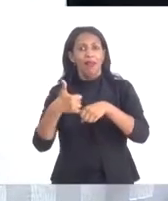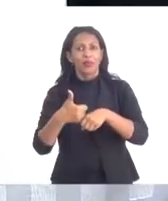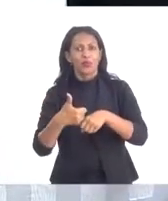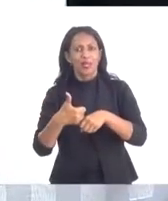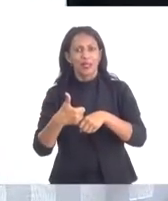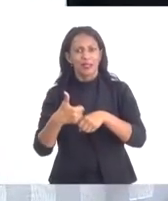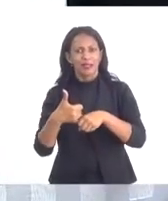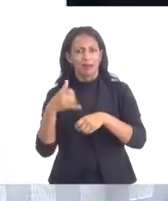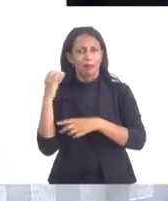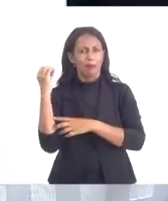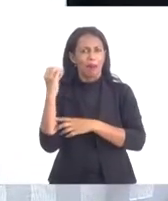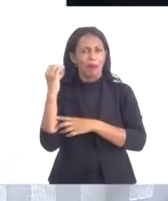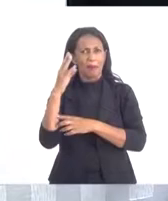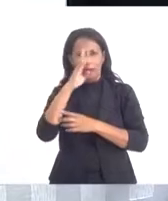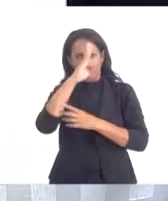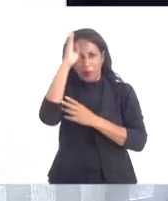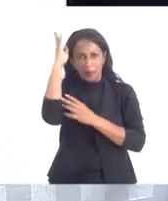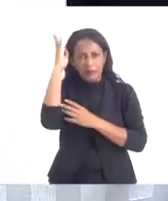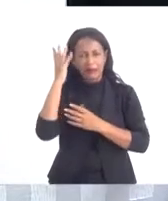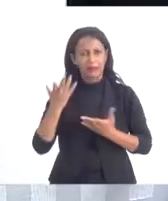polícia. E a Assembleia